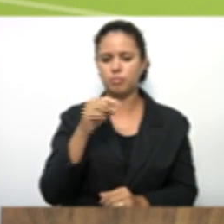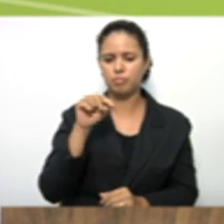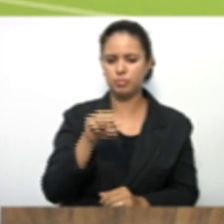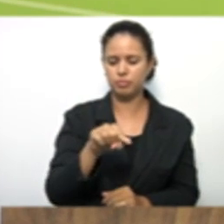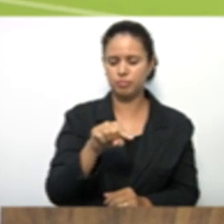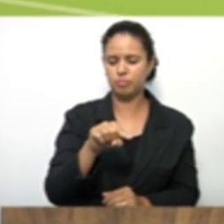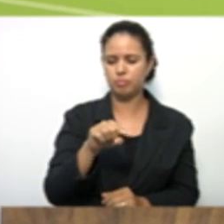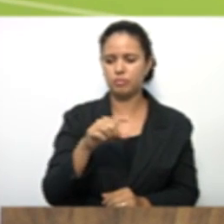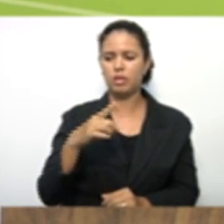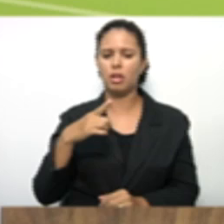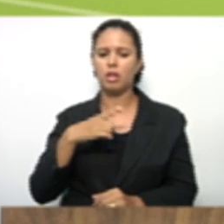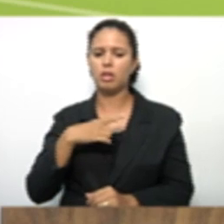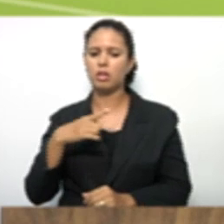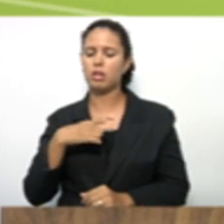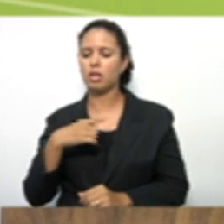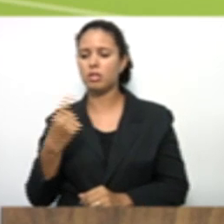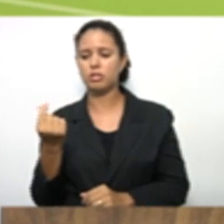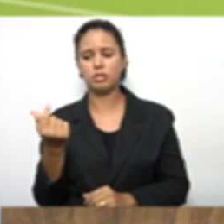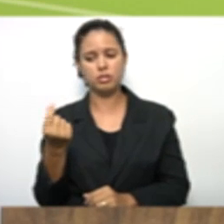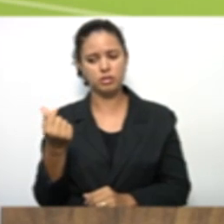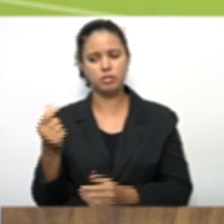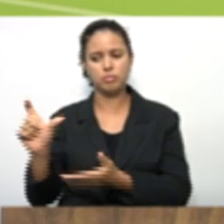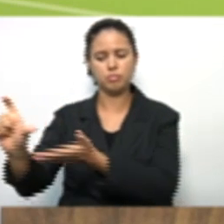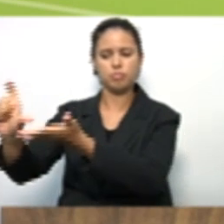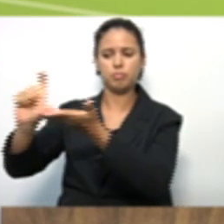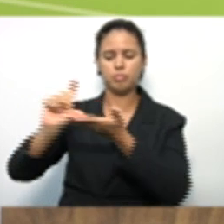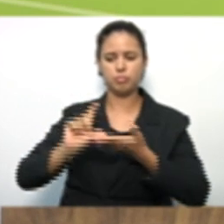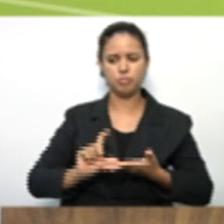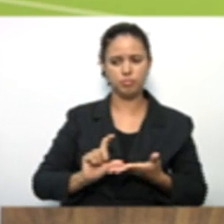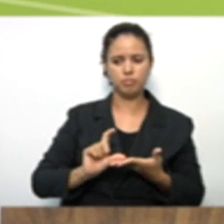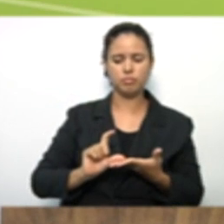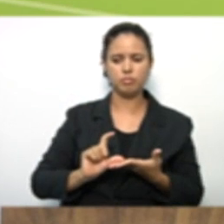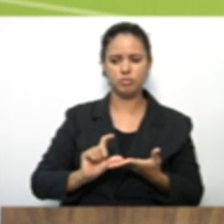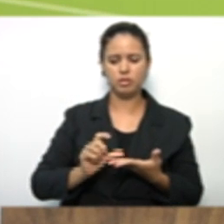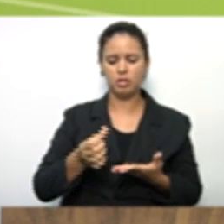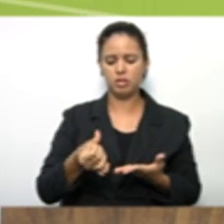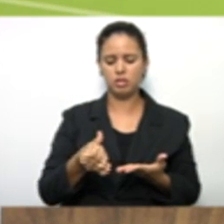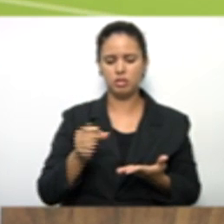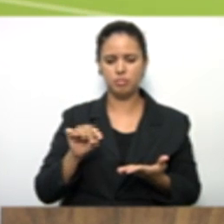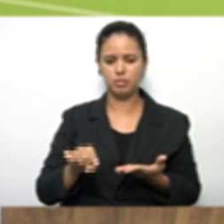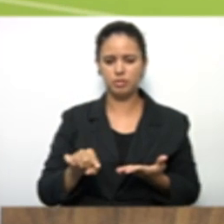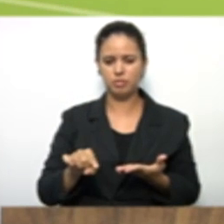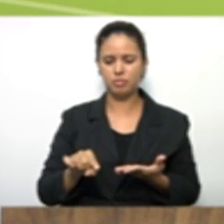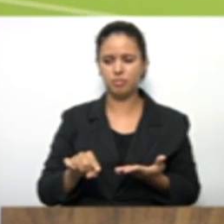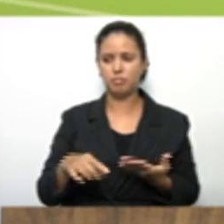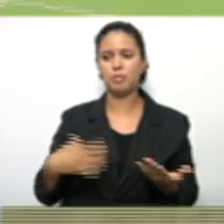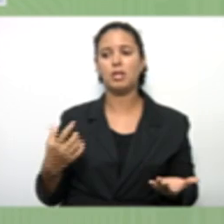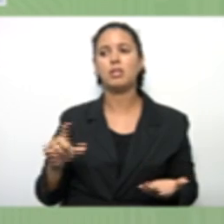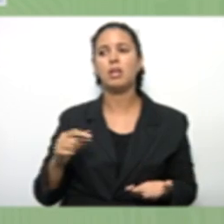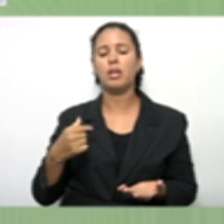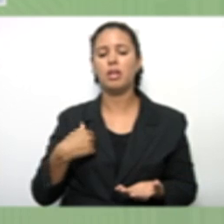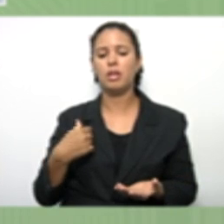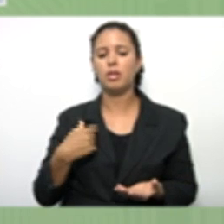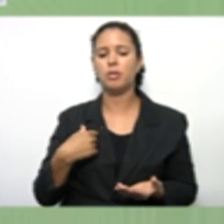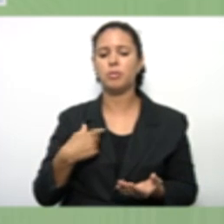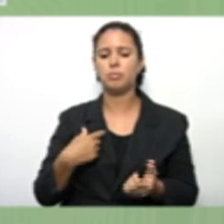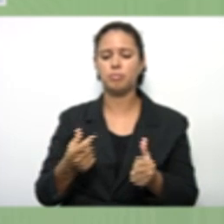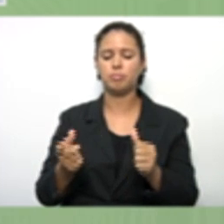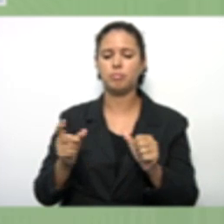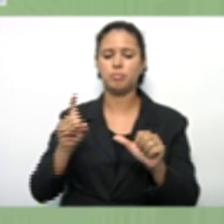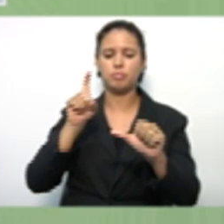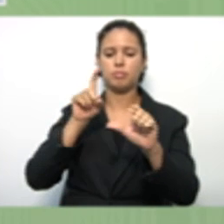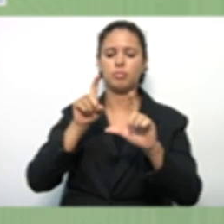receber, 6.000. E quanto que eu tenho em dívida? 0. Olha só, 0. Quem dera que fosse